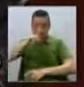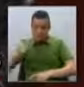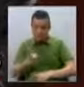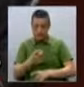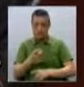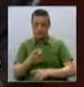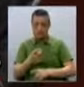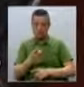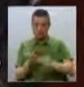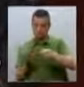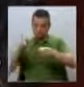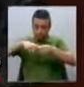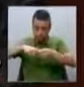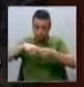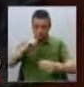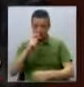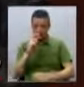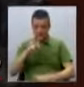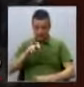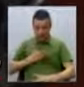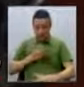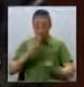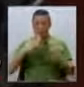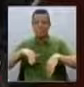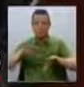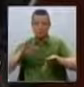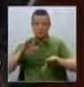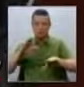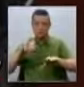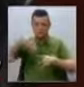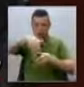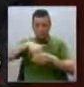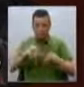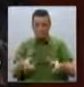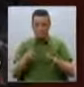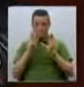vitaliciamente a esse Senado mas os outros seriam eleitos ponte